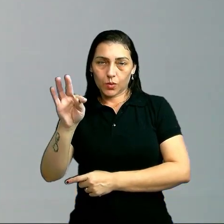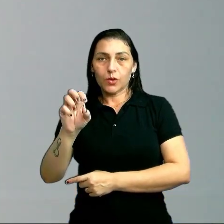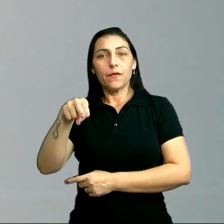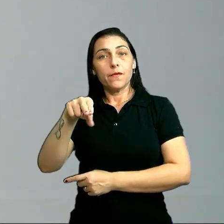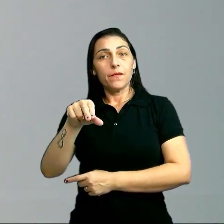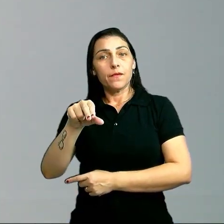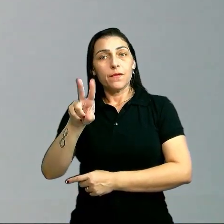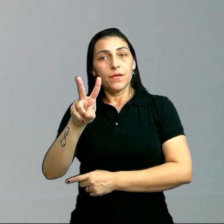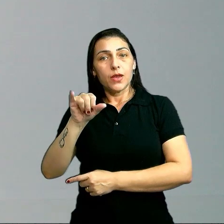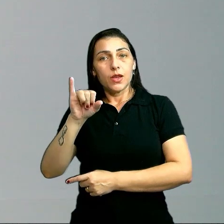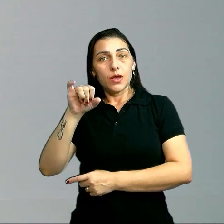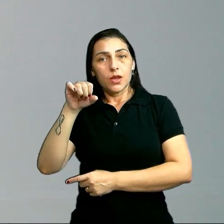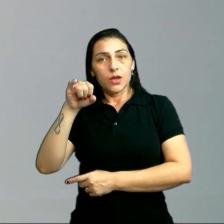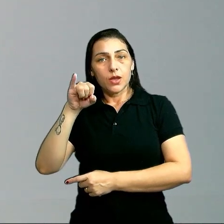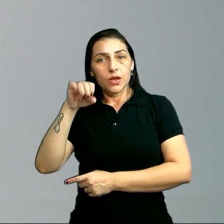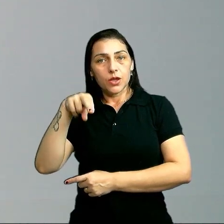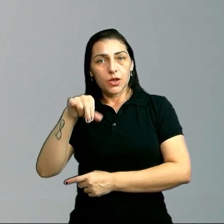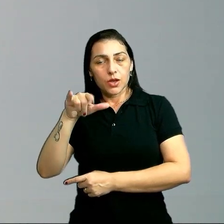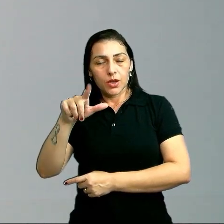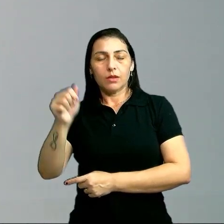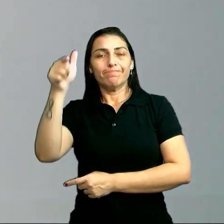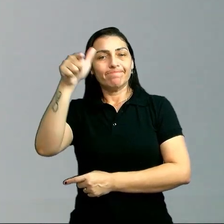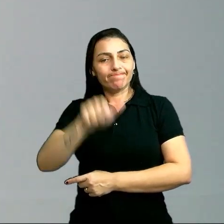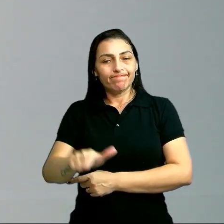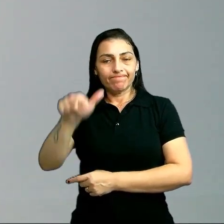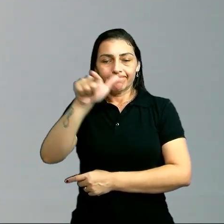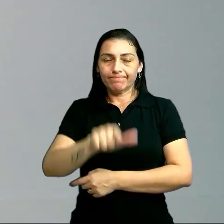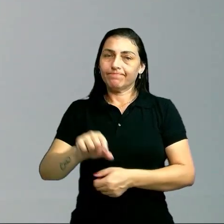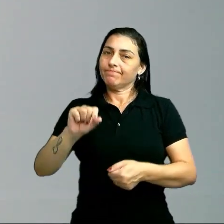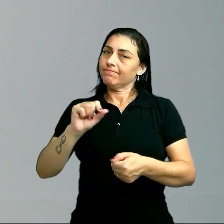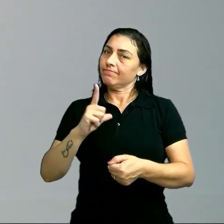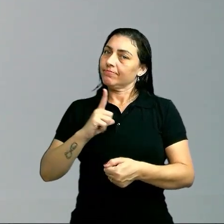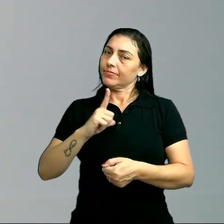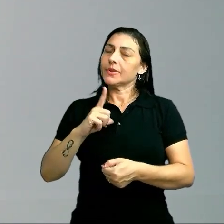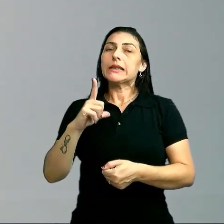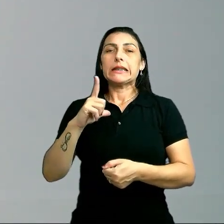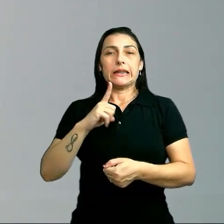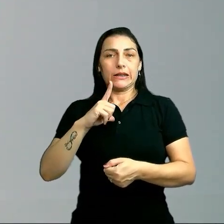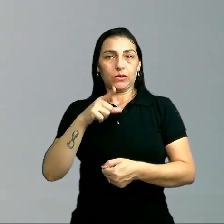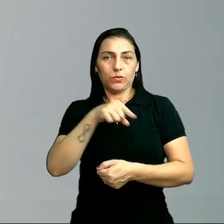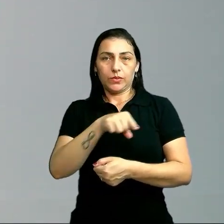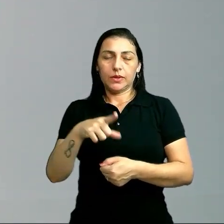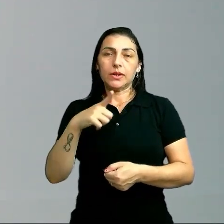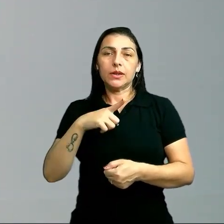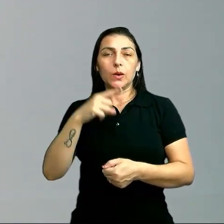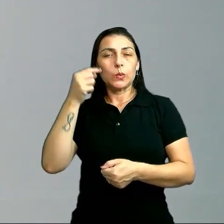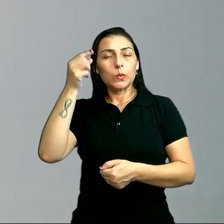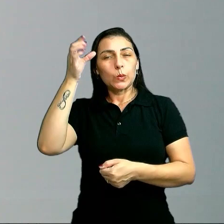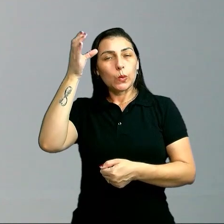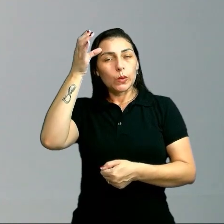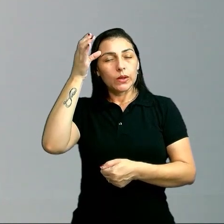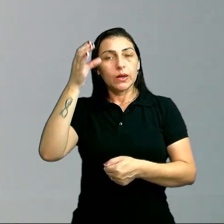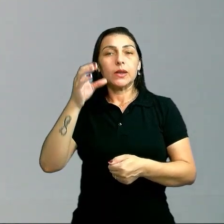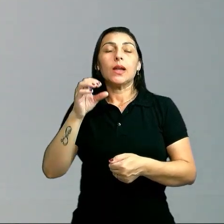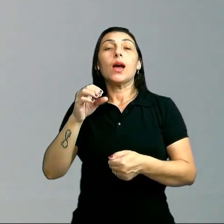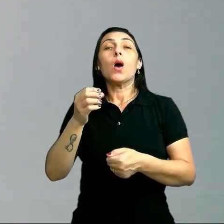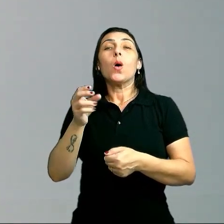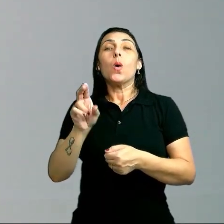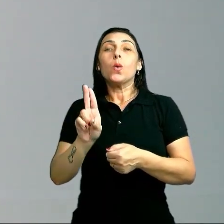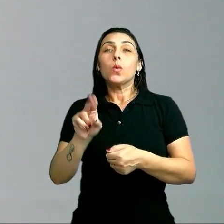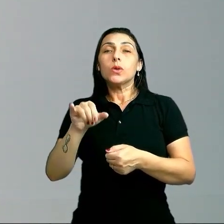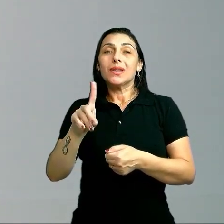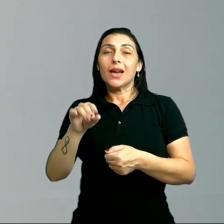percebam, pessoal, que esse processo aí ele é bem repetitivo. Toda vez vocês vão ter o monômero, que eu quero que vocês fiquem cientes é isso, vai ter uma unidade